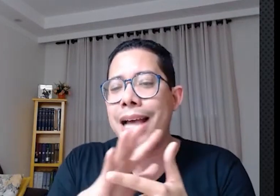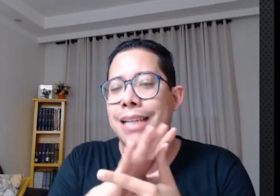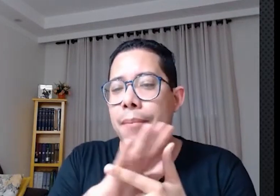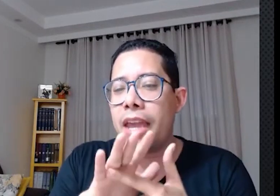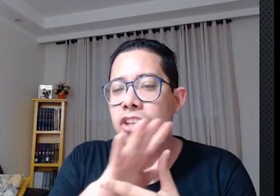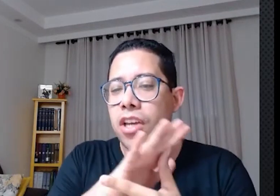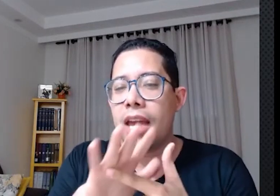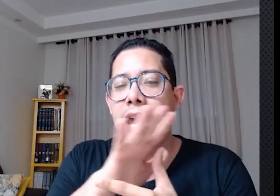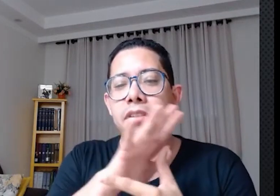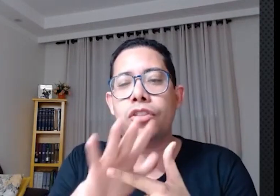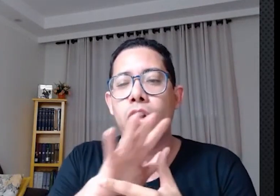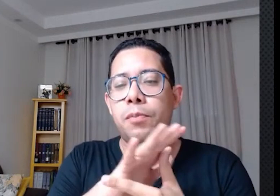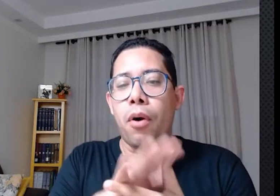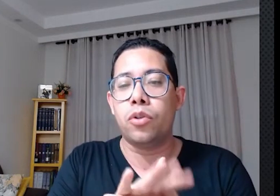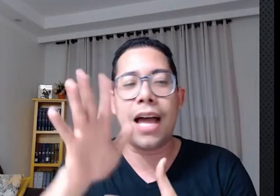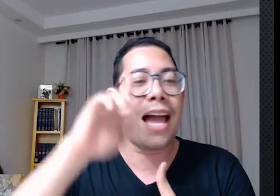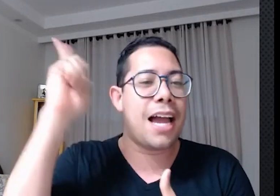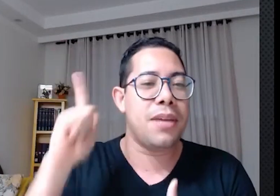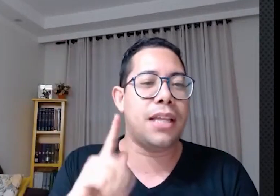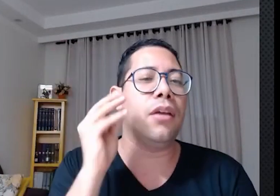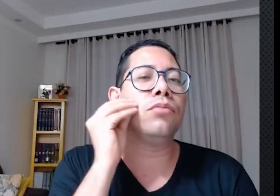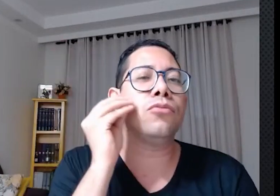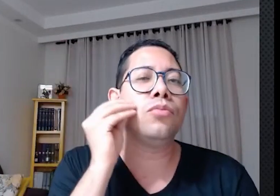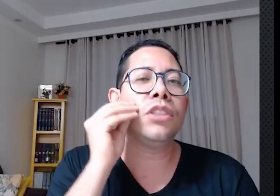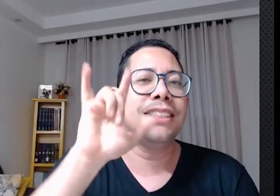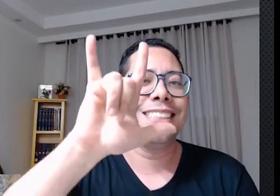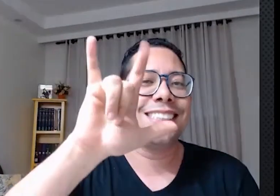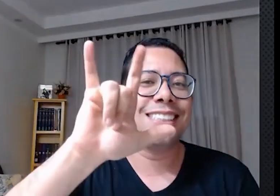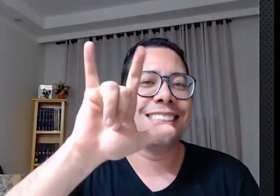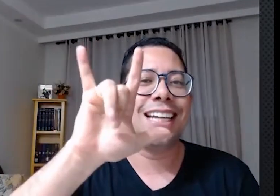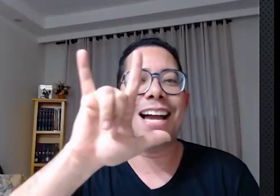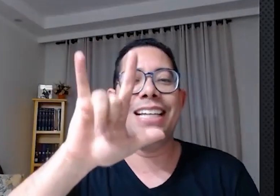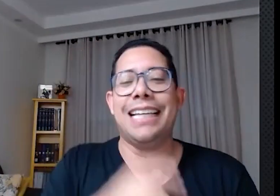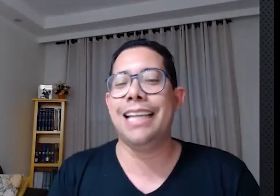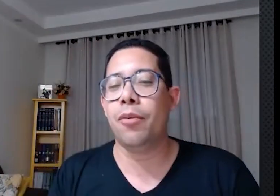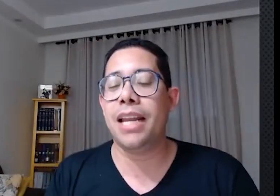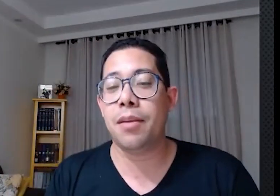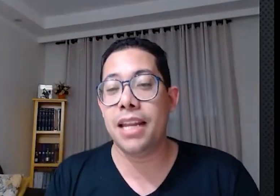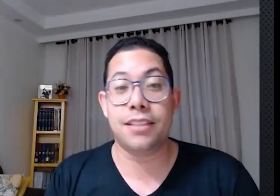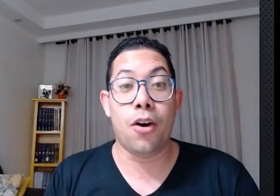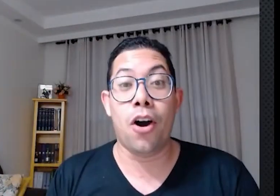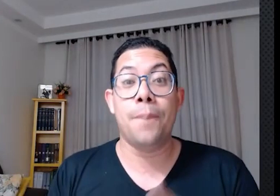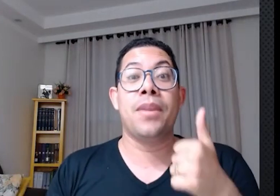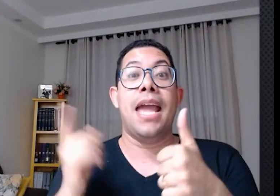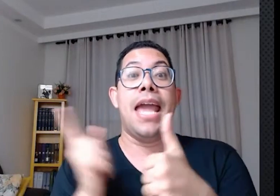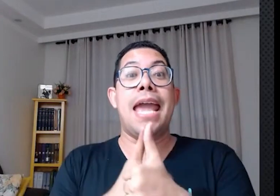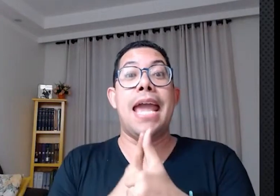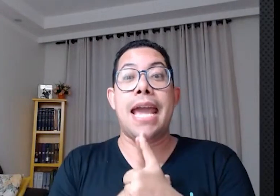Então, basicamente, é esses dois pontos. Ah, a Gabi entendeu. Gabi entendeu? Beleza, beleza.